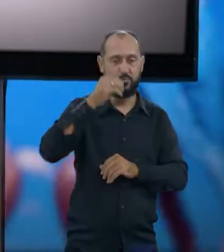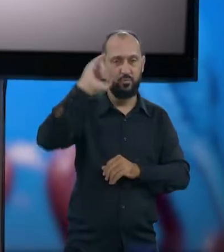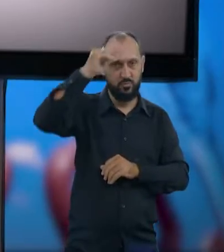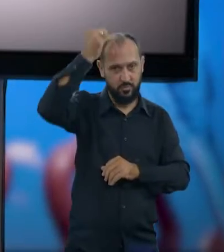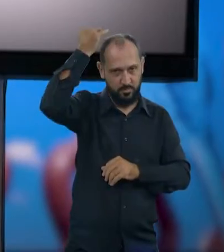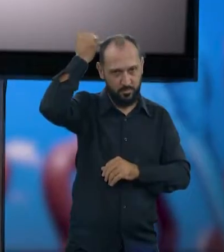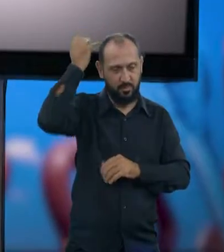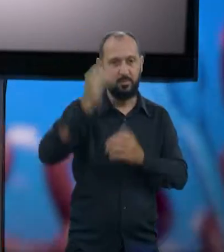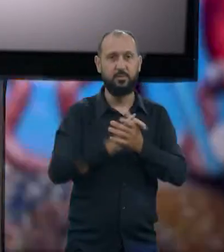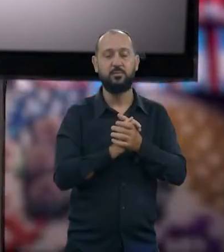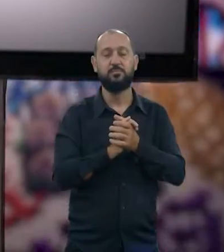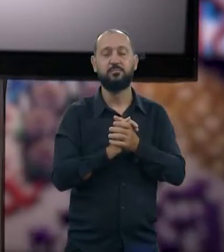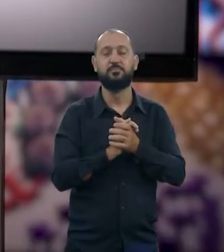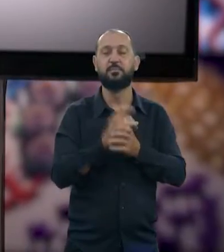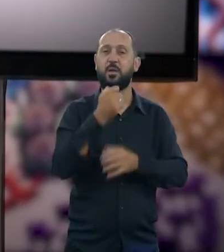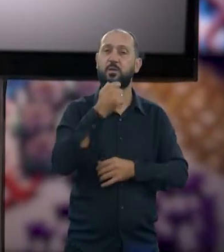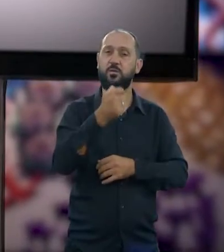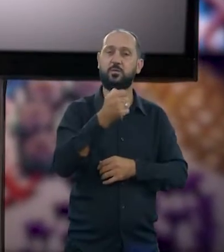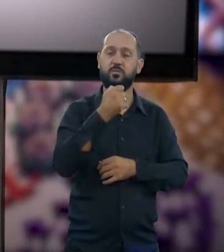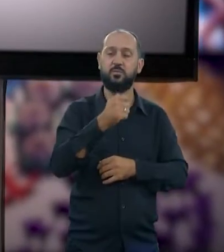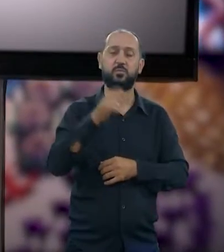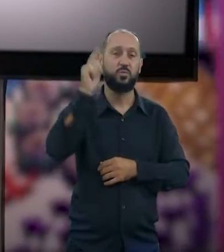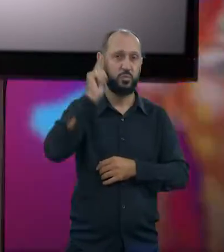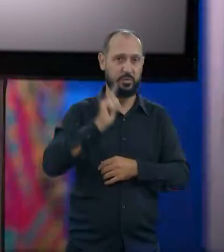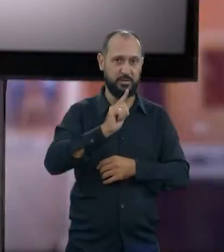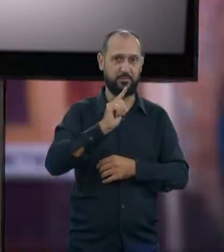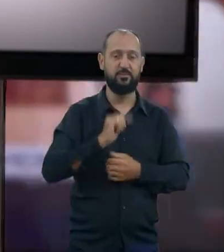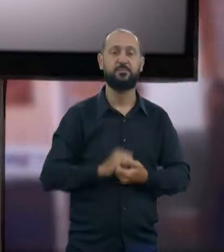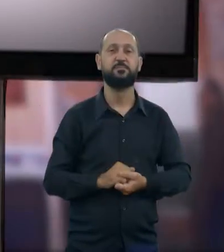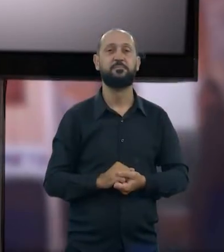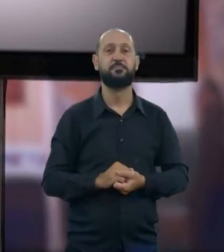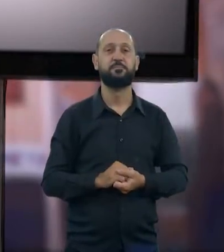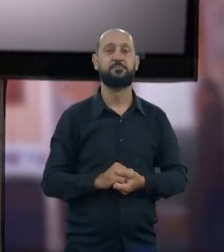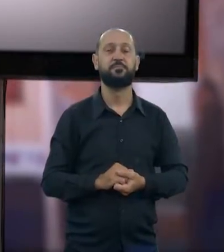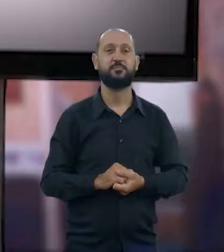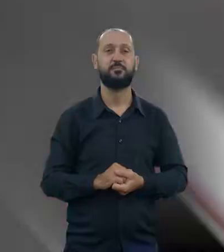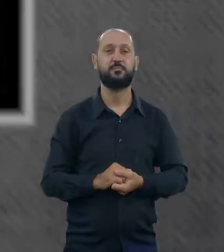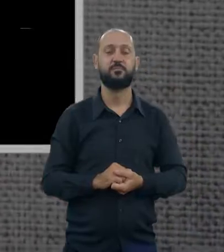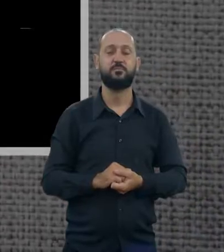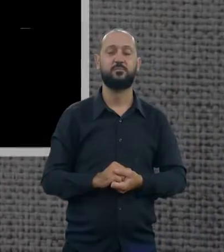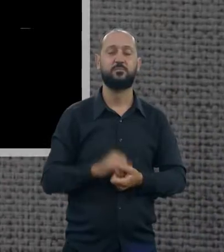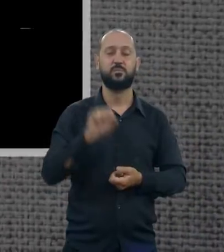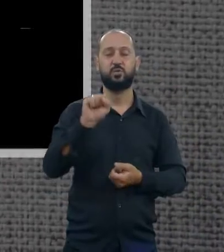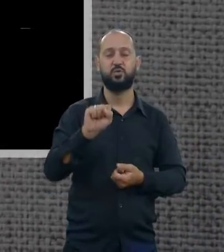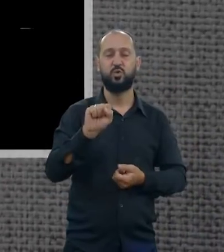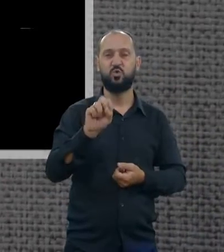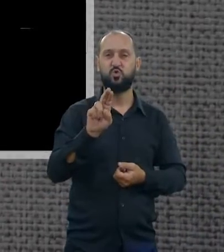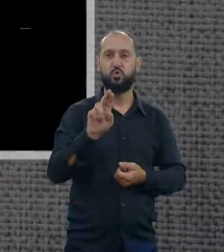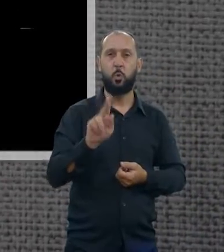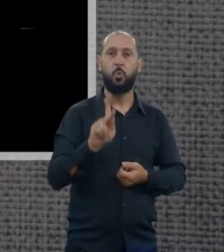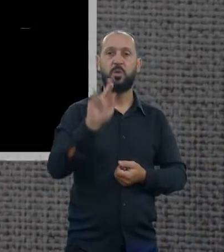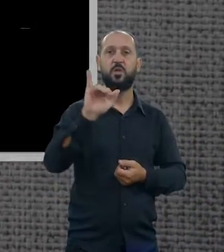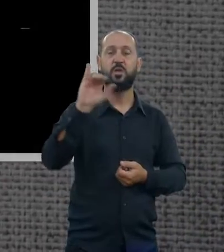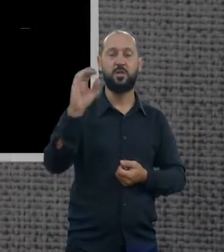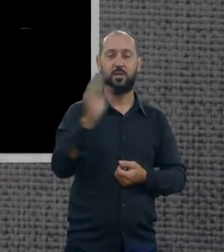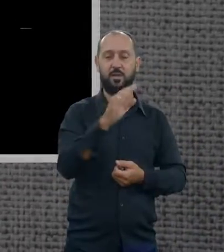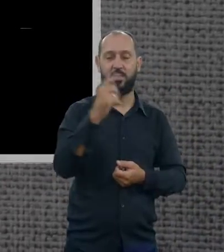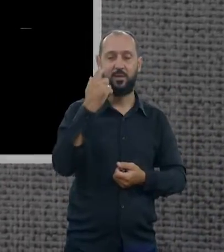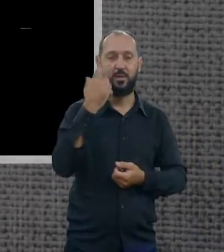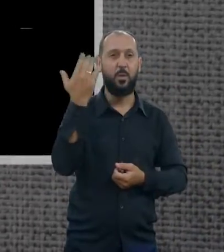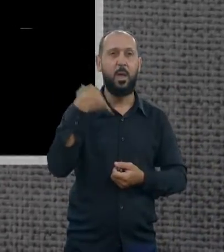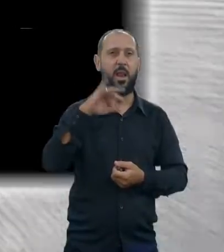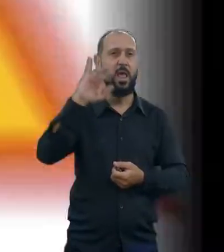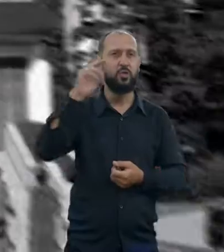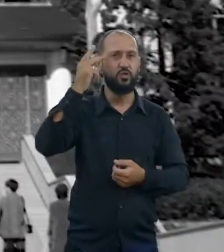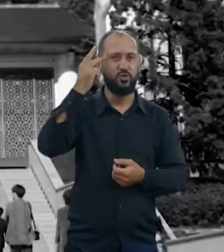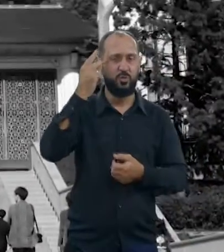pelo deputado Júnior Mock, na matéria do jornalista Gustavo Fax. Sukio Mahikari é uma arte